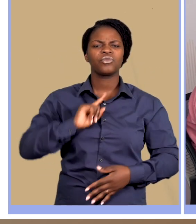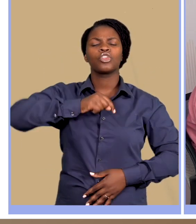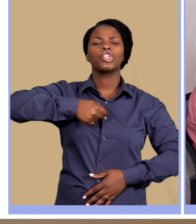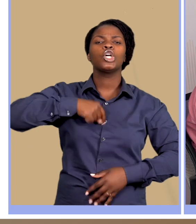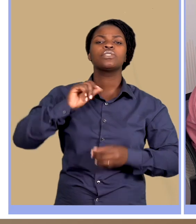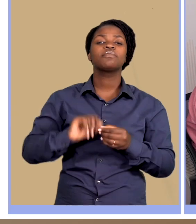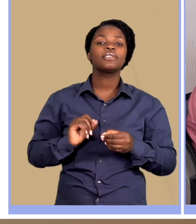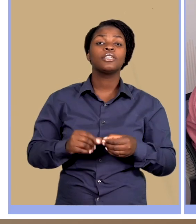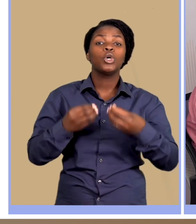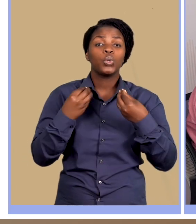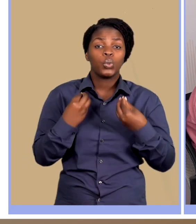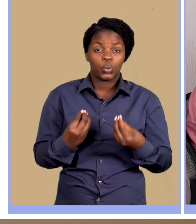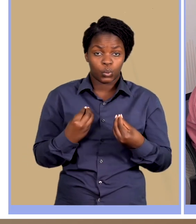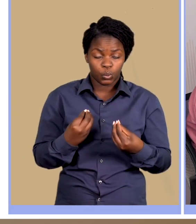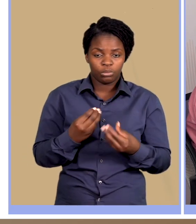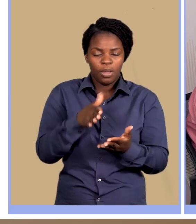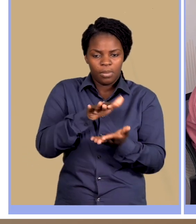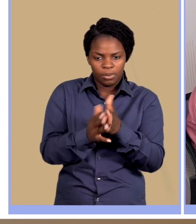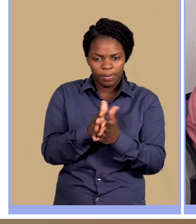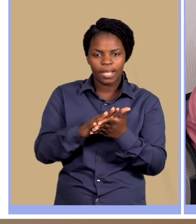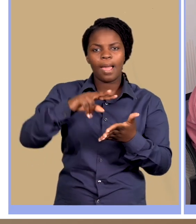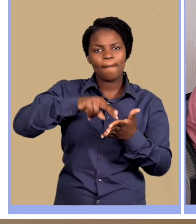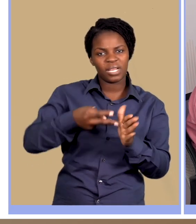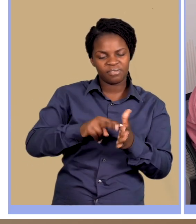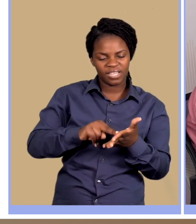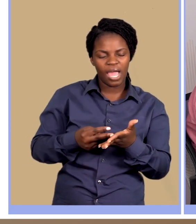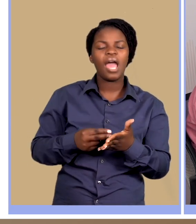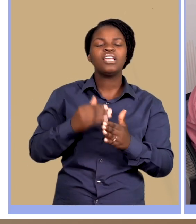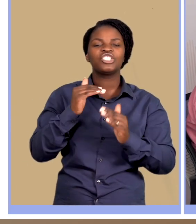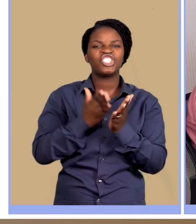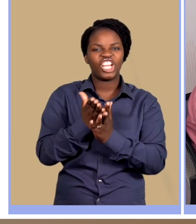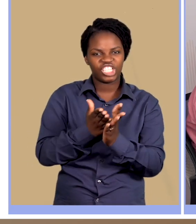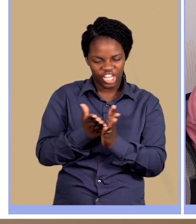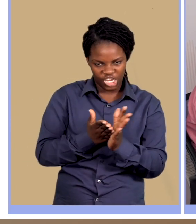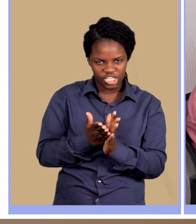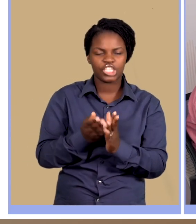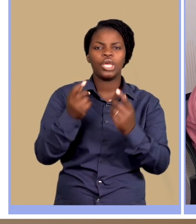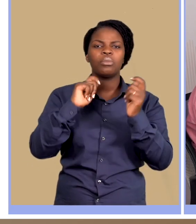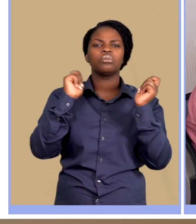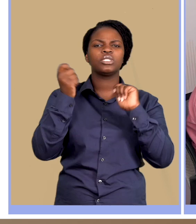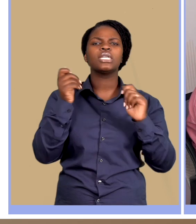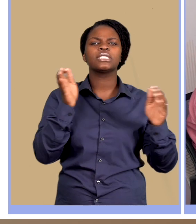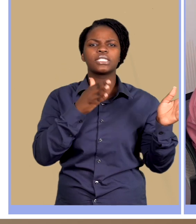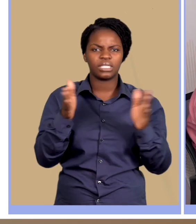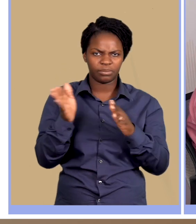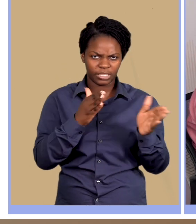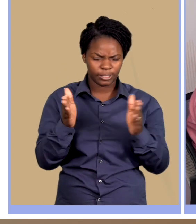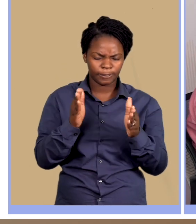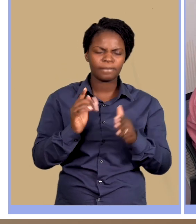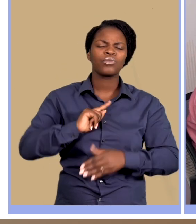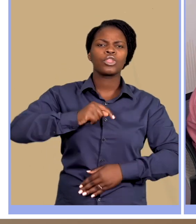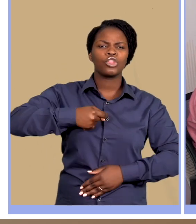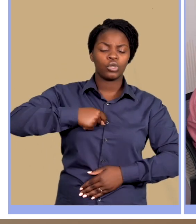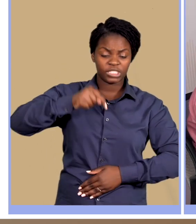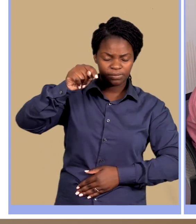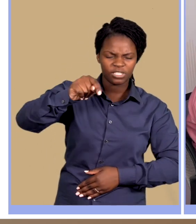políticas e estratégias para as mudanças climáticas? Esta componente da nossa representação, estamos lá para fazer